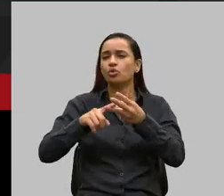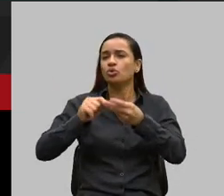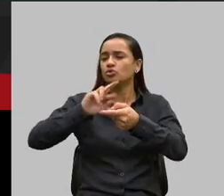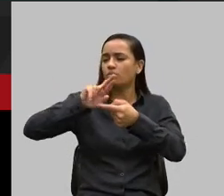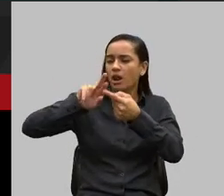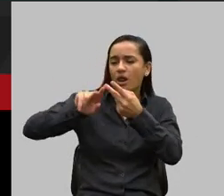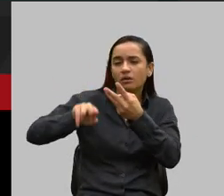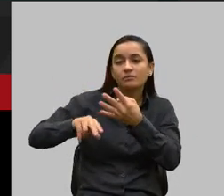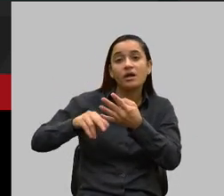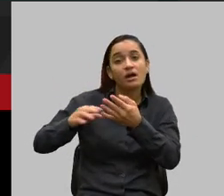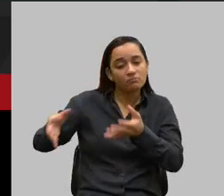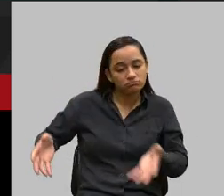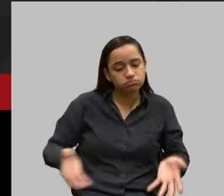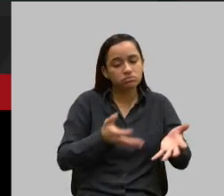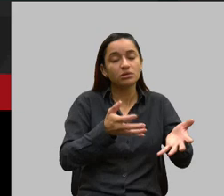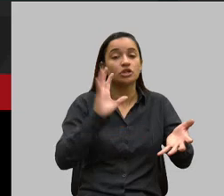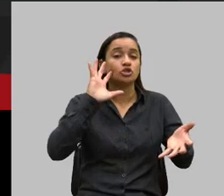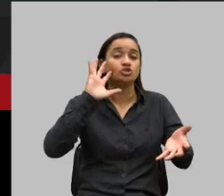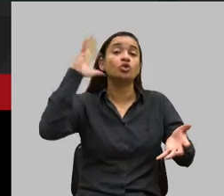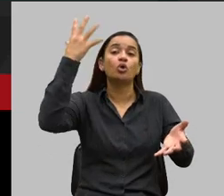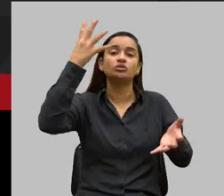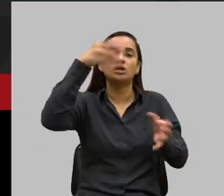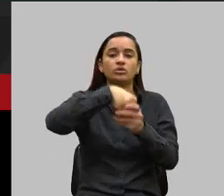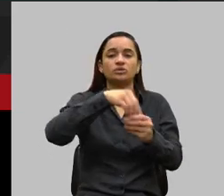soluções para os